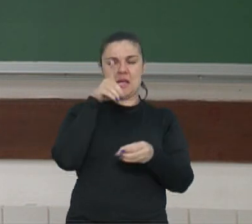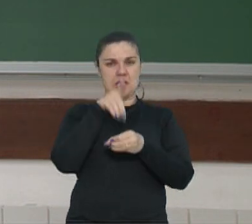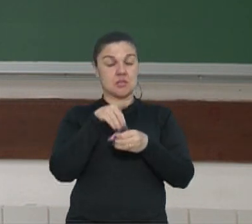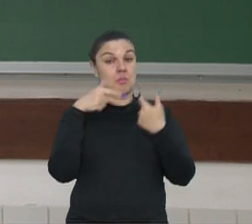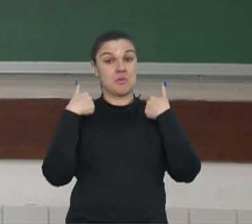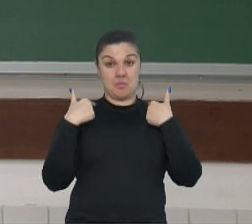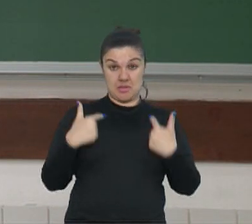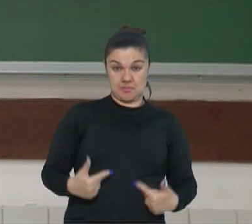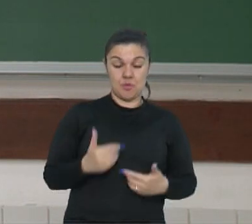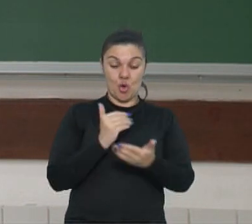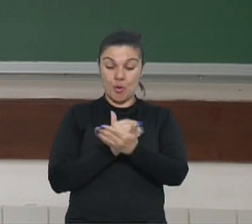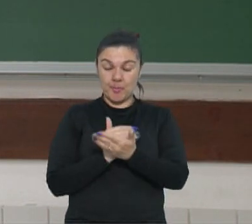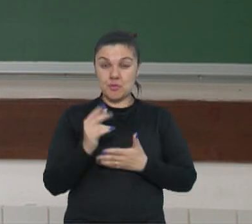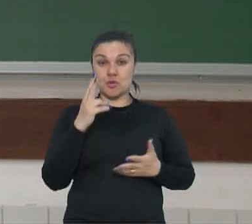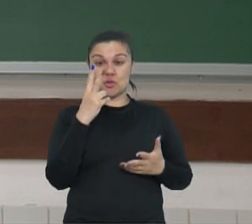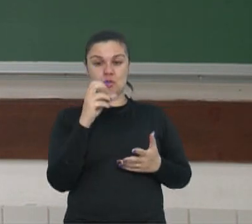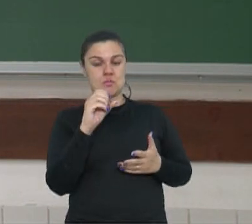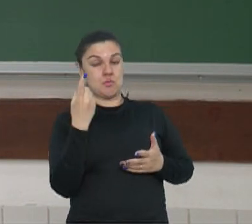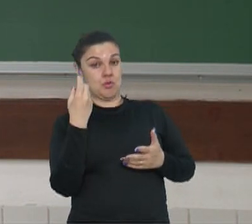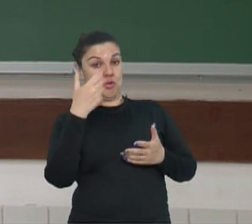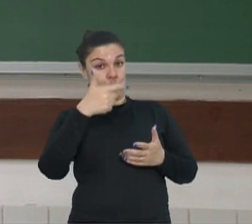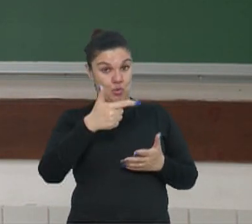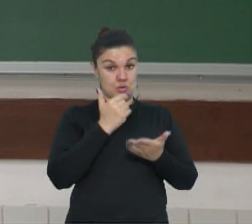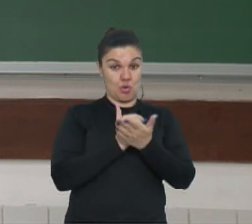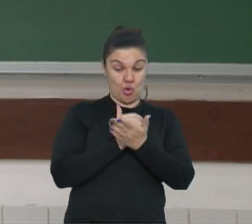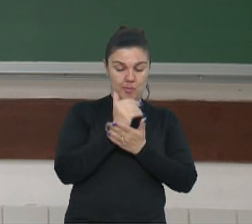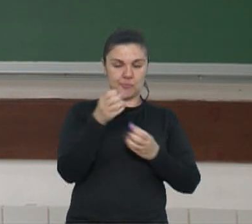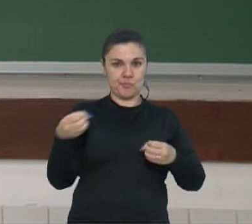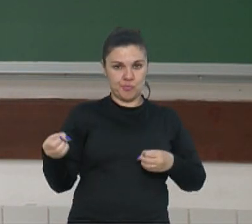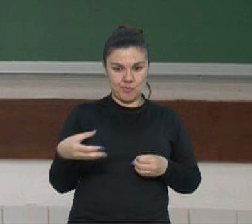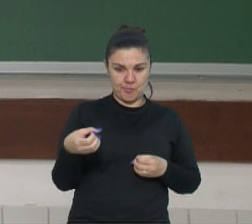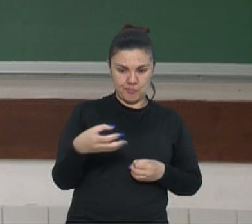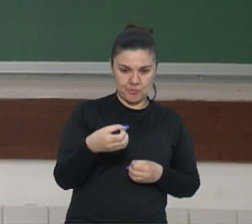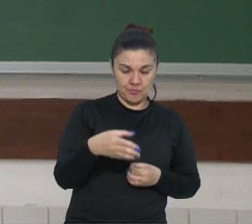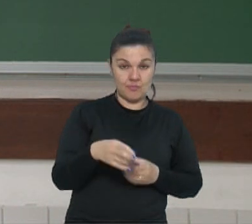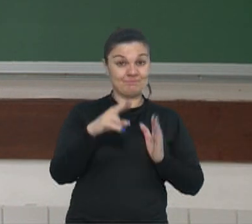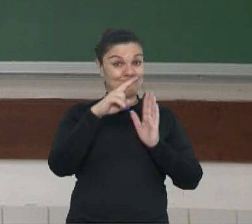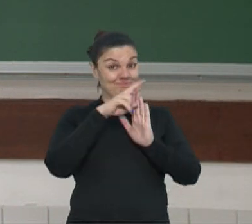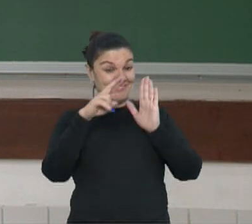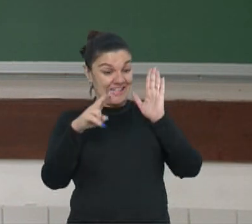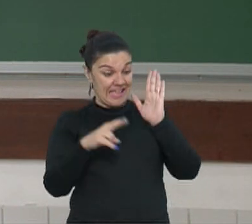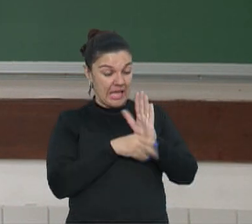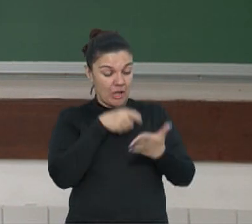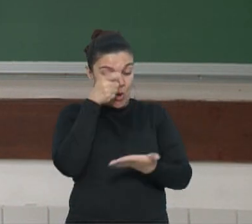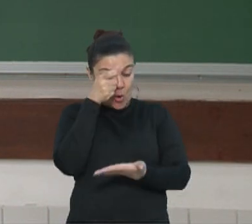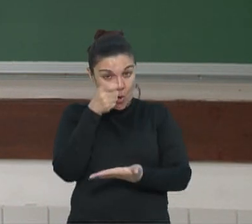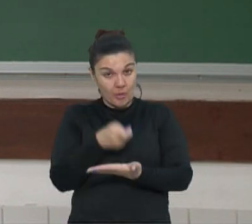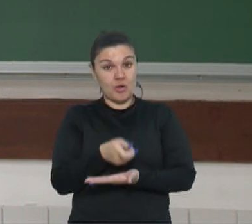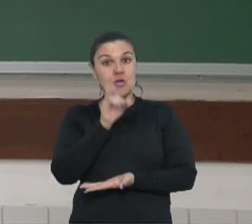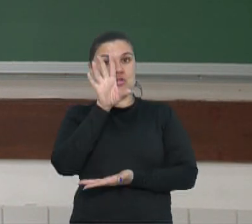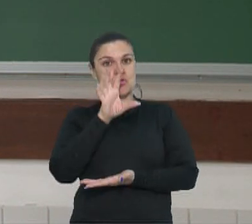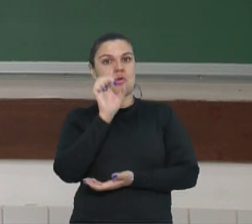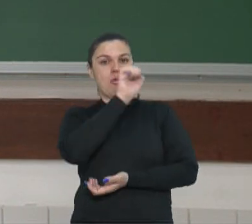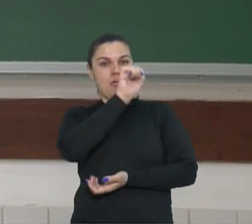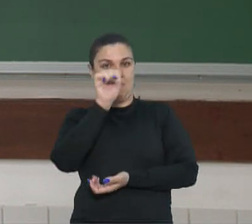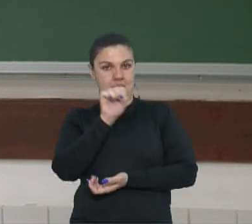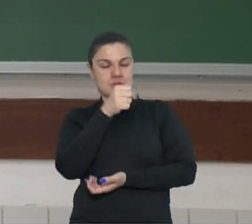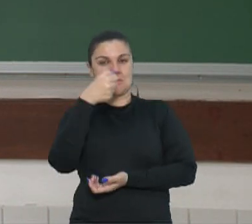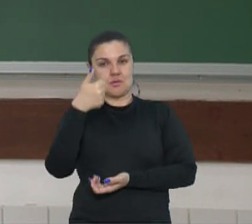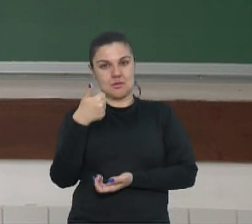de 2012, todos os motores a diesel fabricados novos eram preparados para trabalhar somente com o chamado